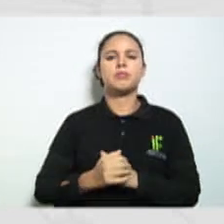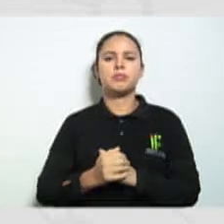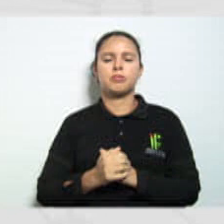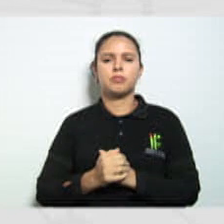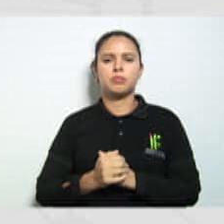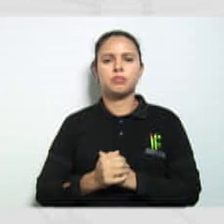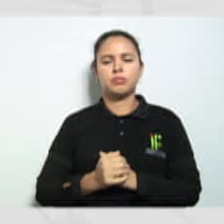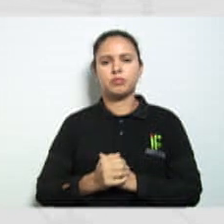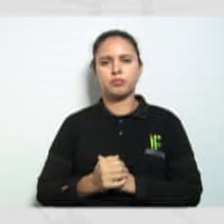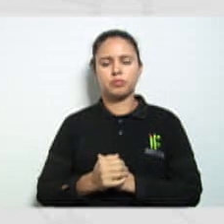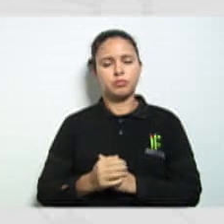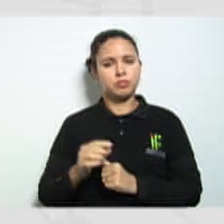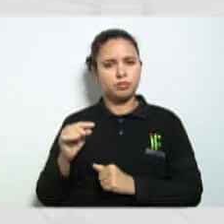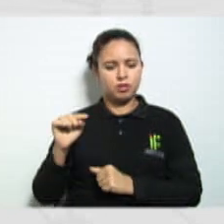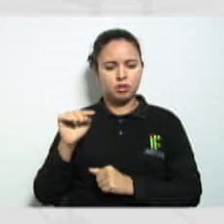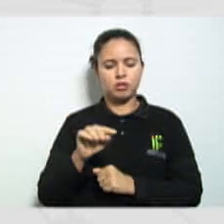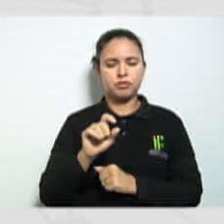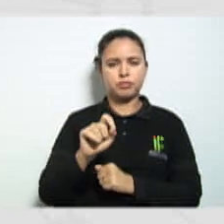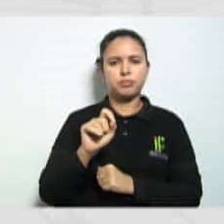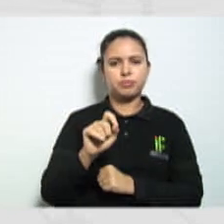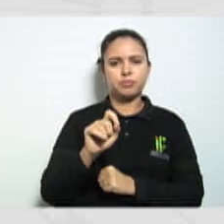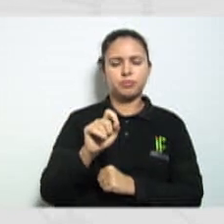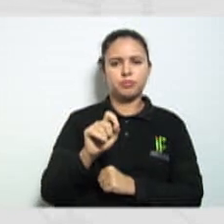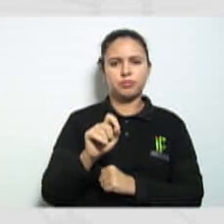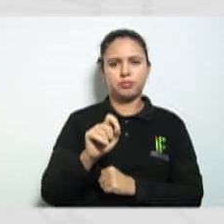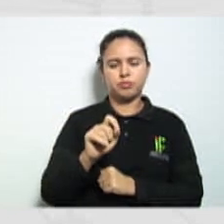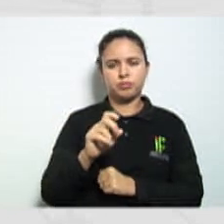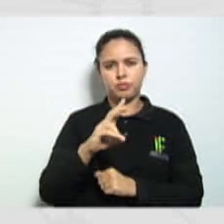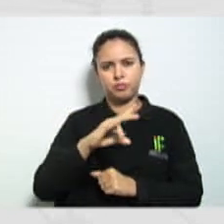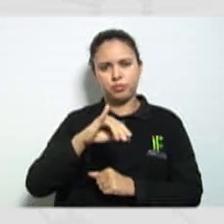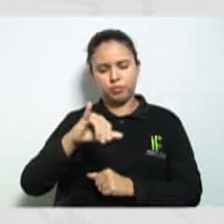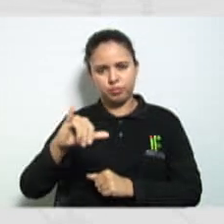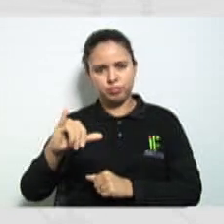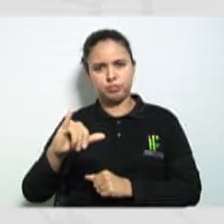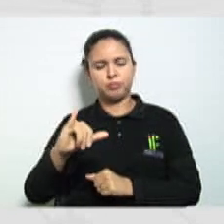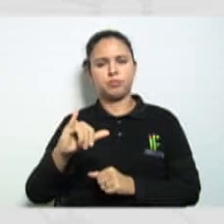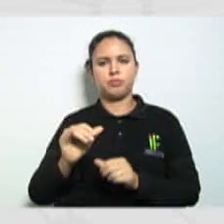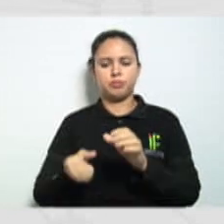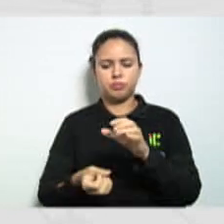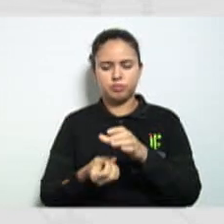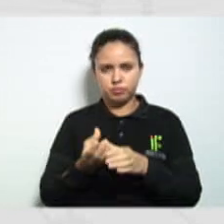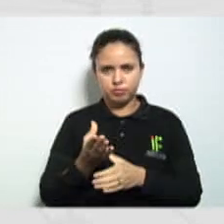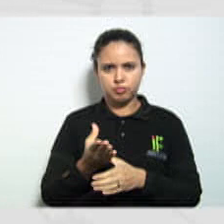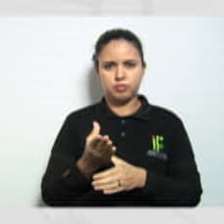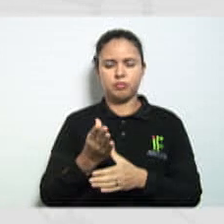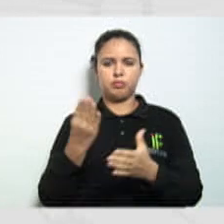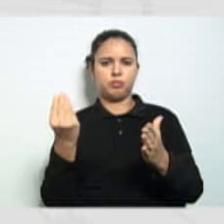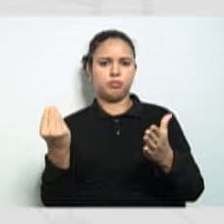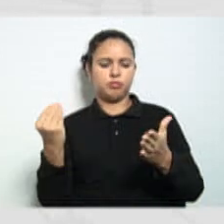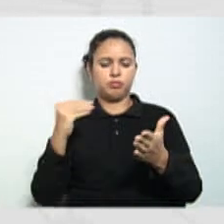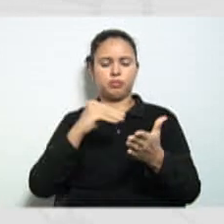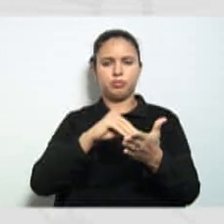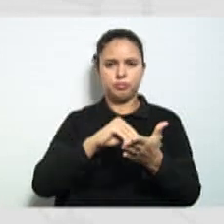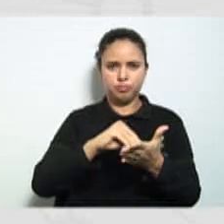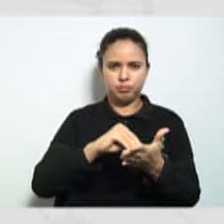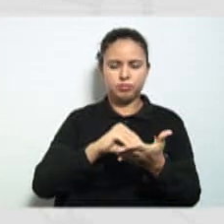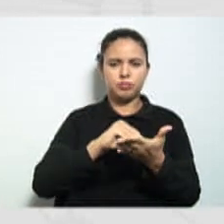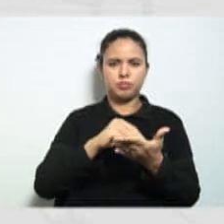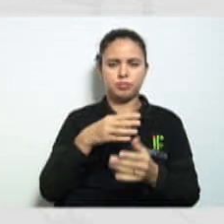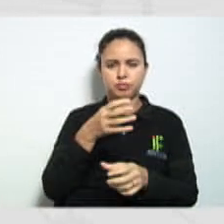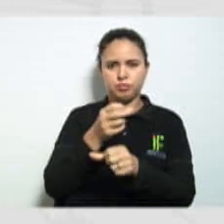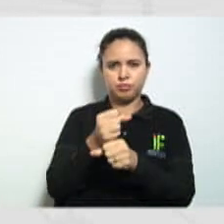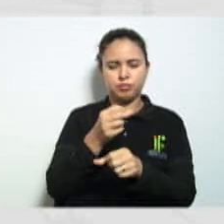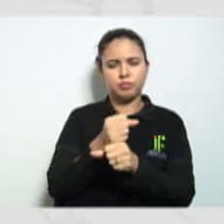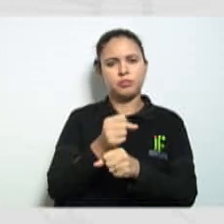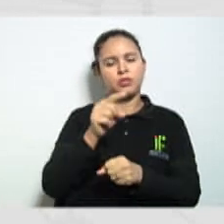Esse fato contábil, ele vai dar origem a um lançamento contábil. Nesse caso aqui